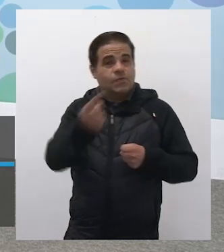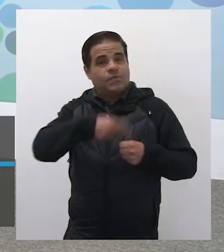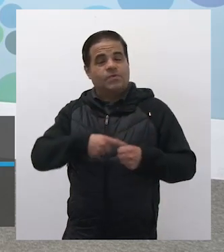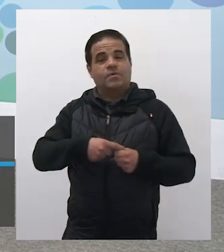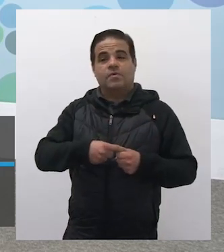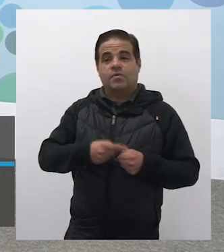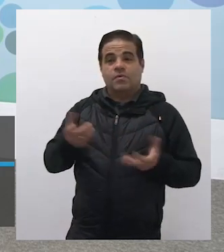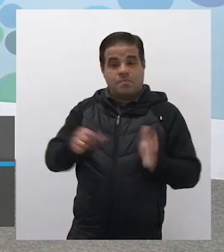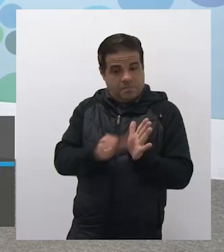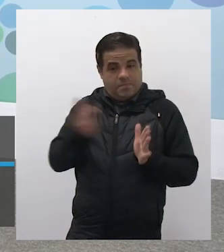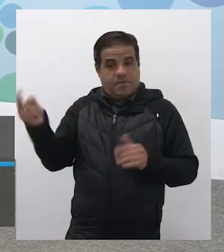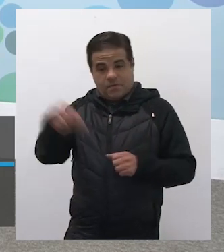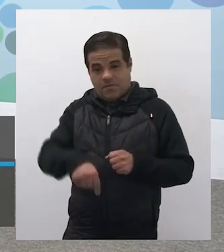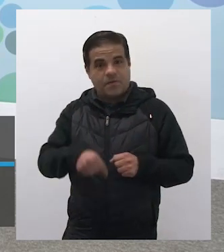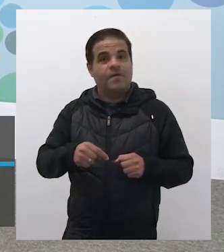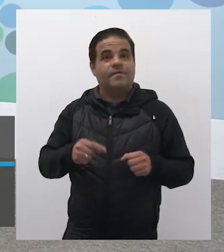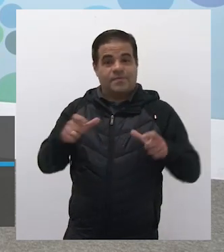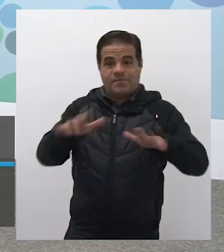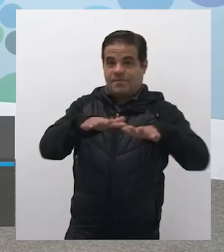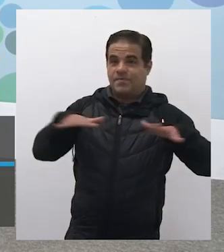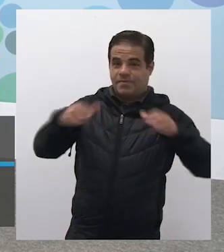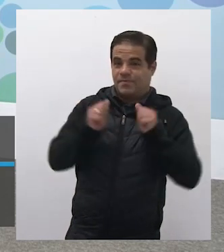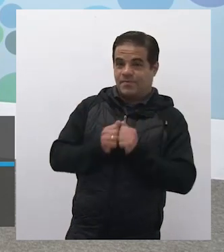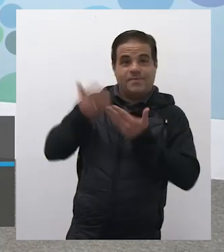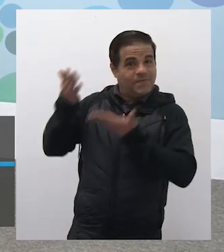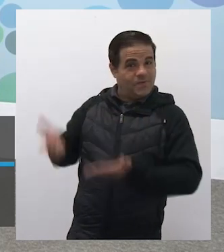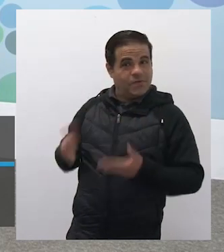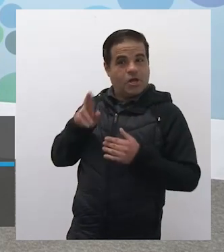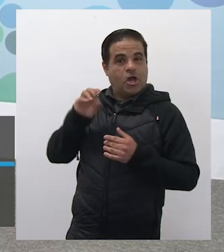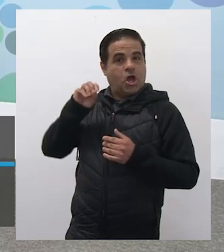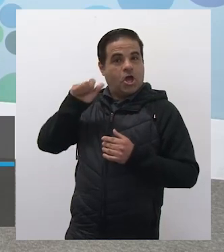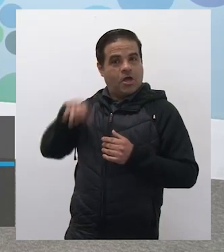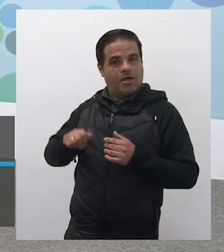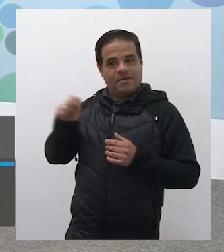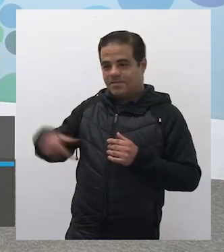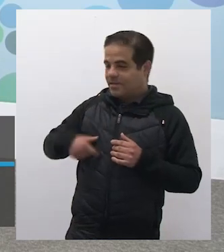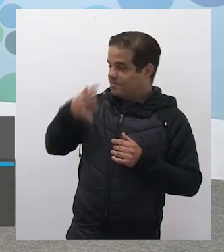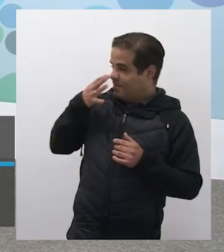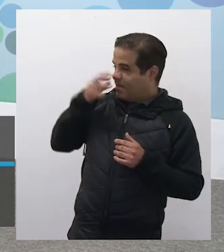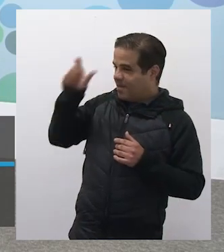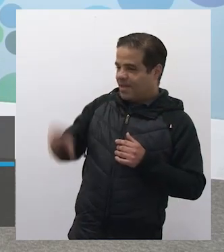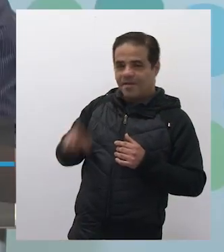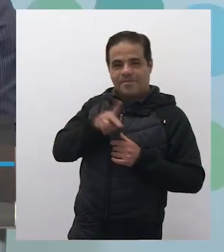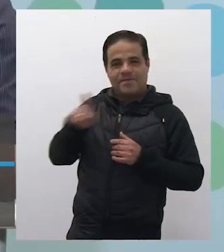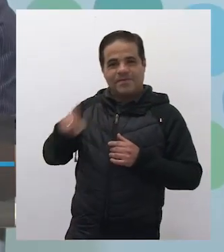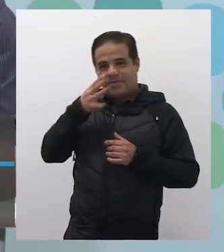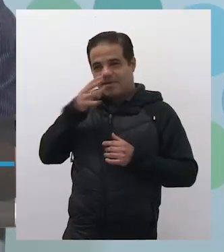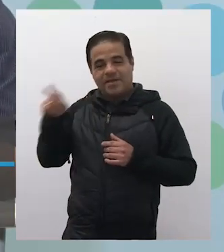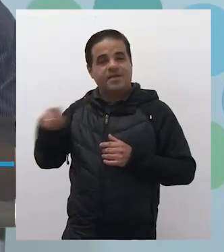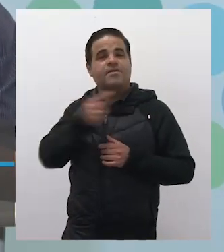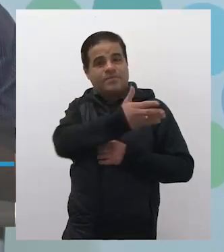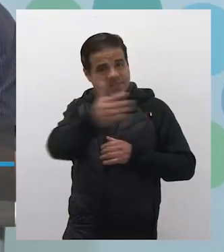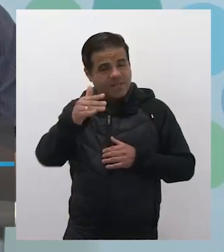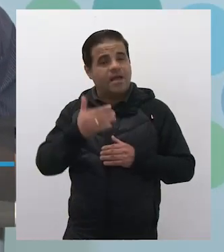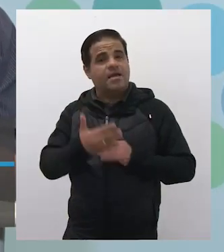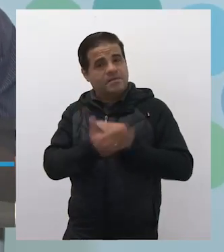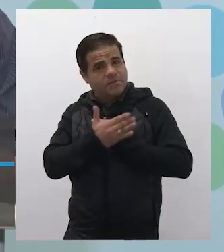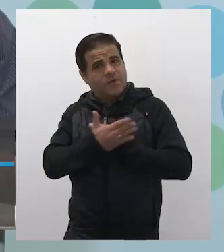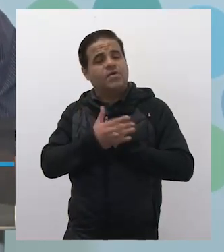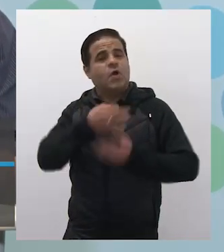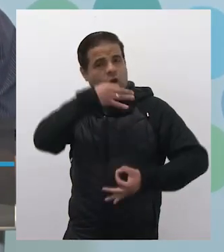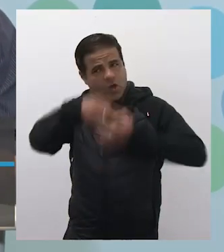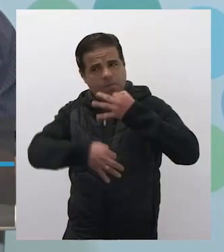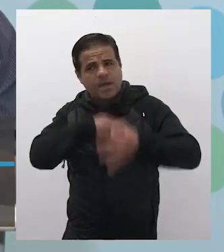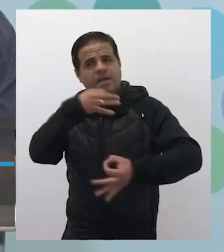minha estreia aqui, ó, nesse lugar, do lado da Rosa ainda, que eu admiro tanto. E vocês fizeram comentários